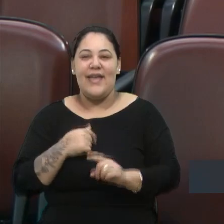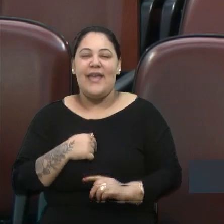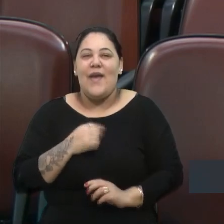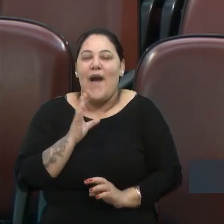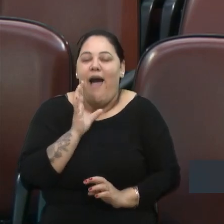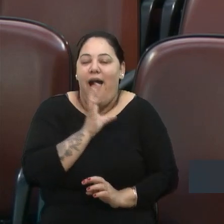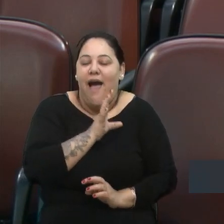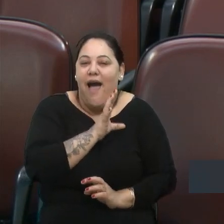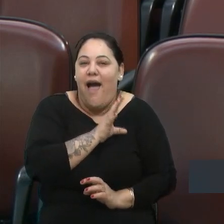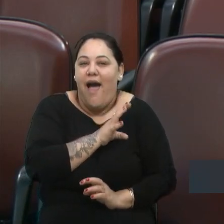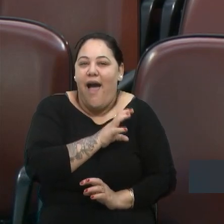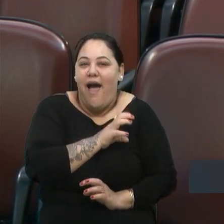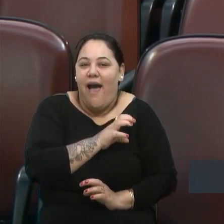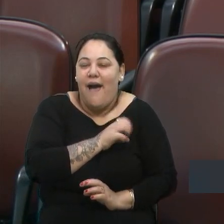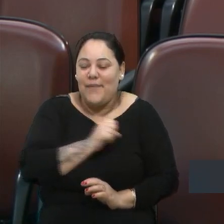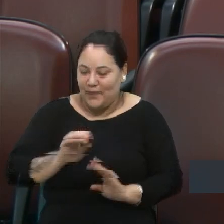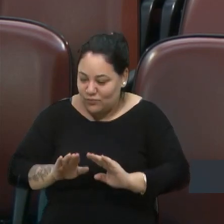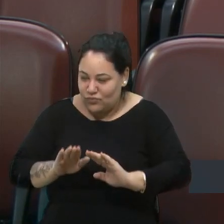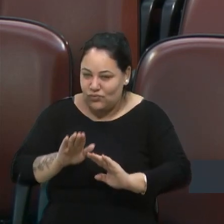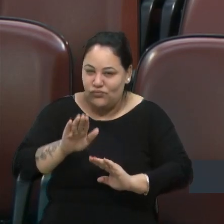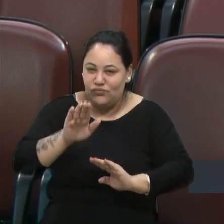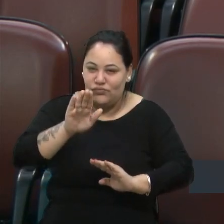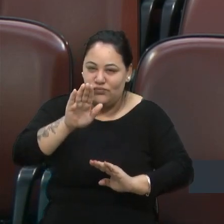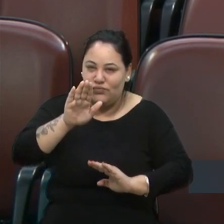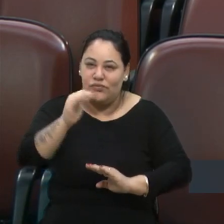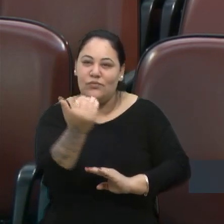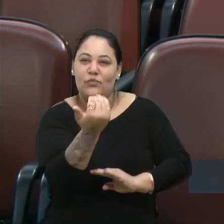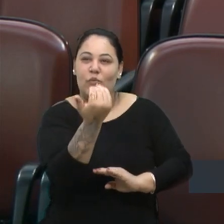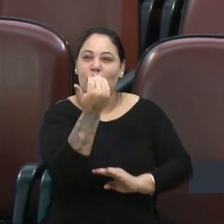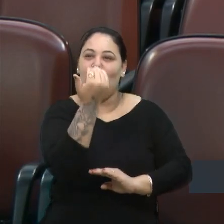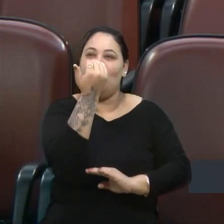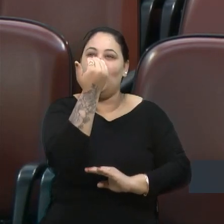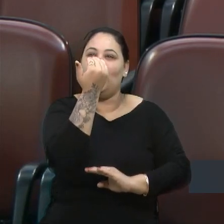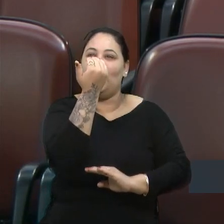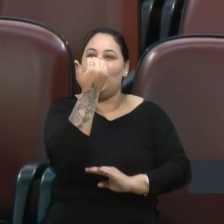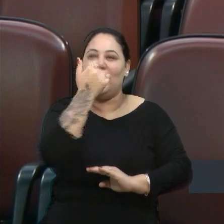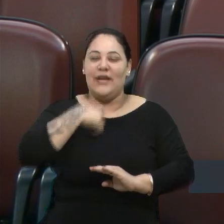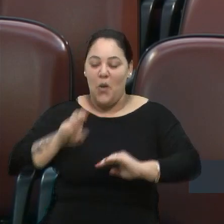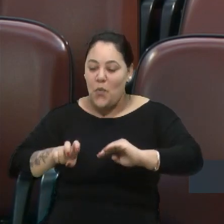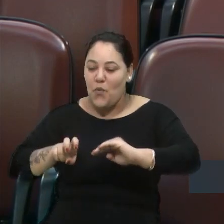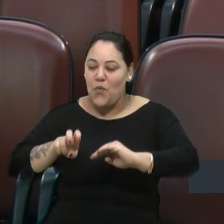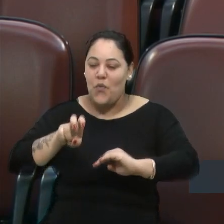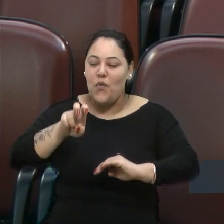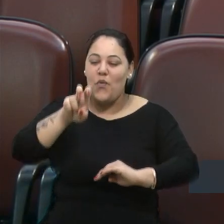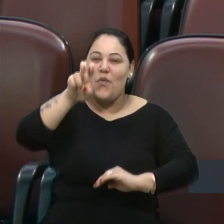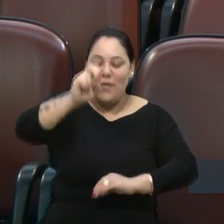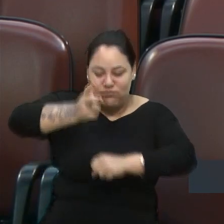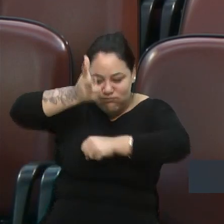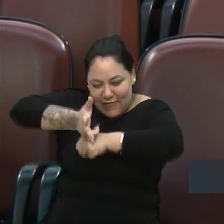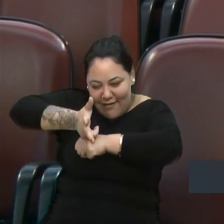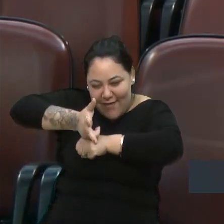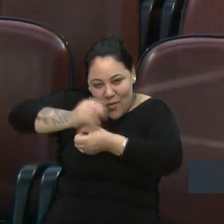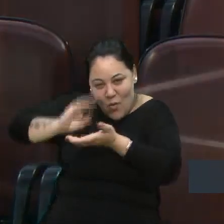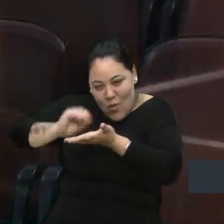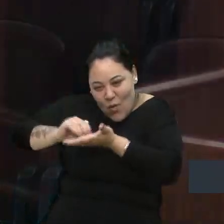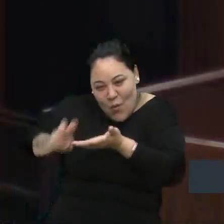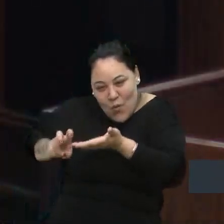andando por aquelas rampas. Subi a escada rolante novamente, né? Até filmei a subida da escada rolante